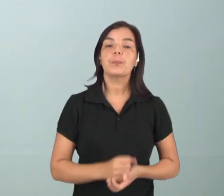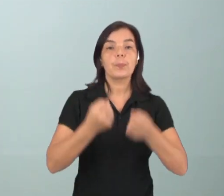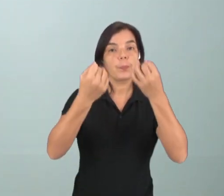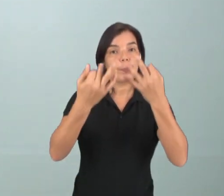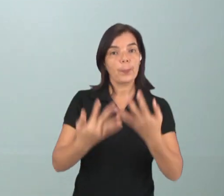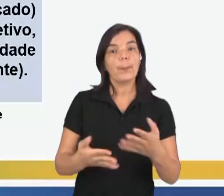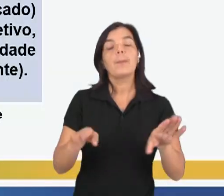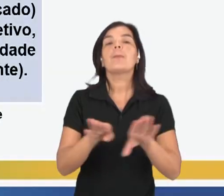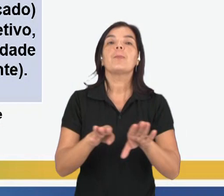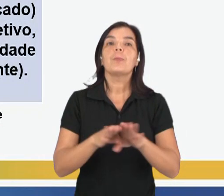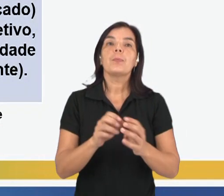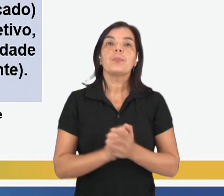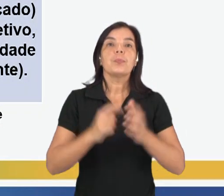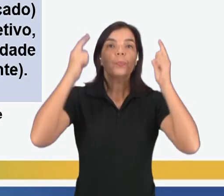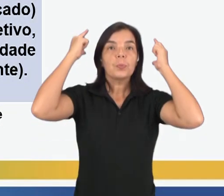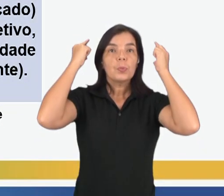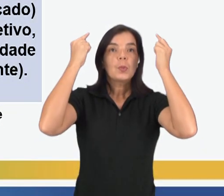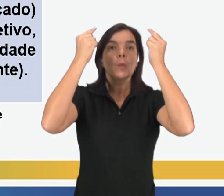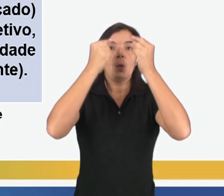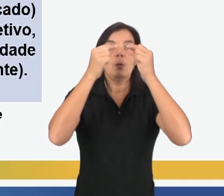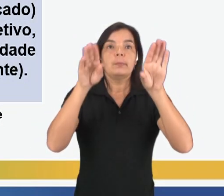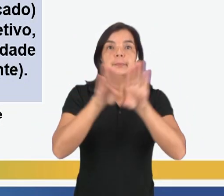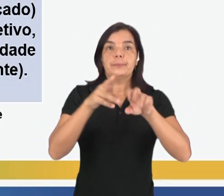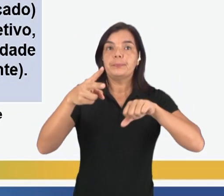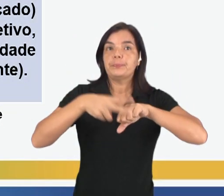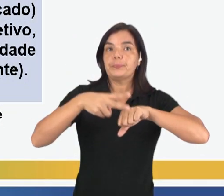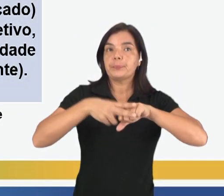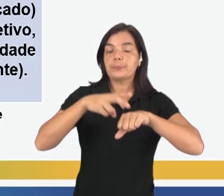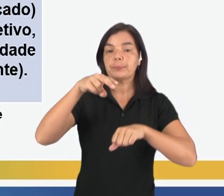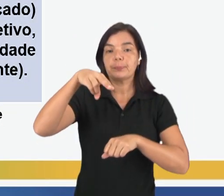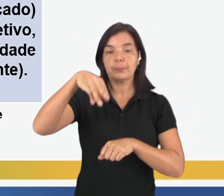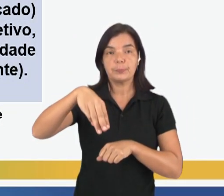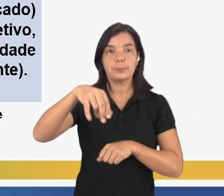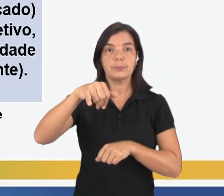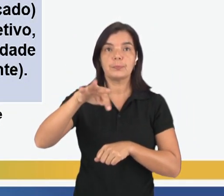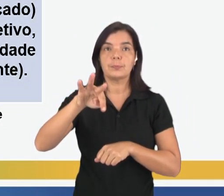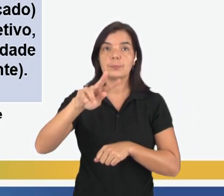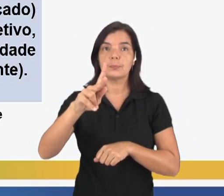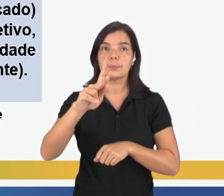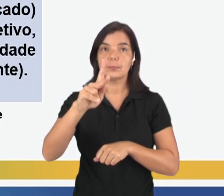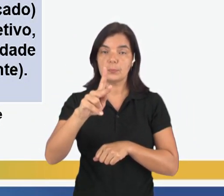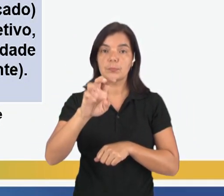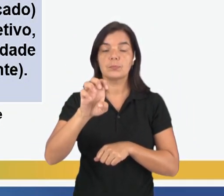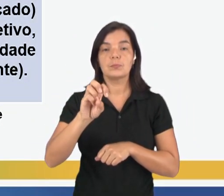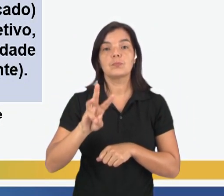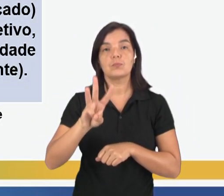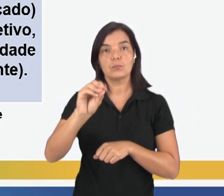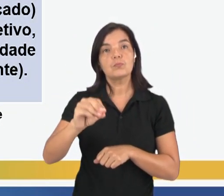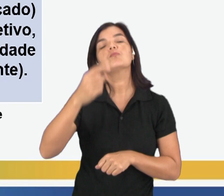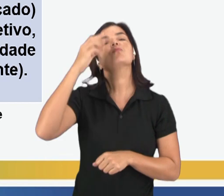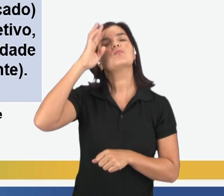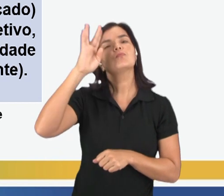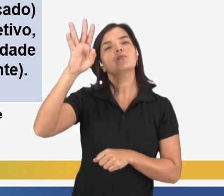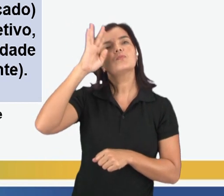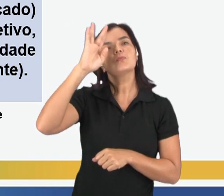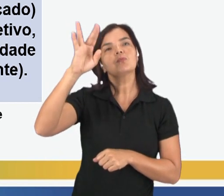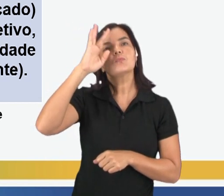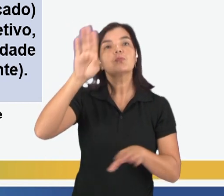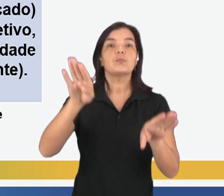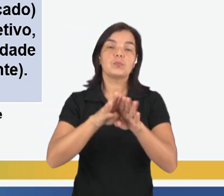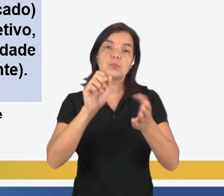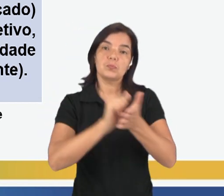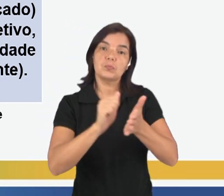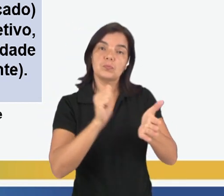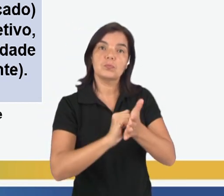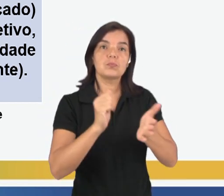conceito está aí, ó, do grego mitos, verbo mitol, que é uma história imaginária falada ou